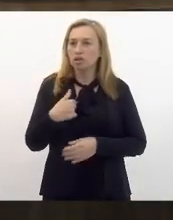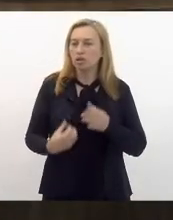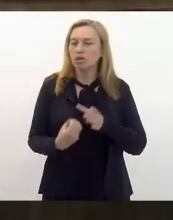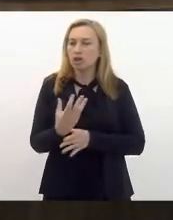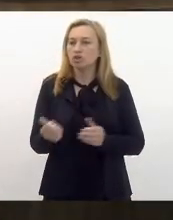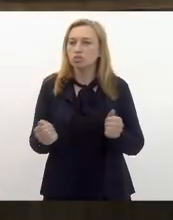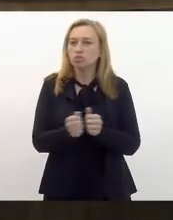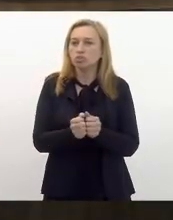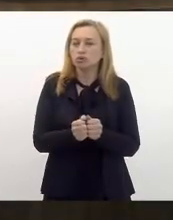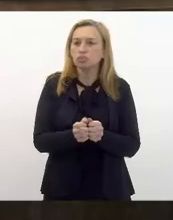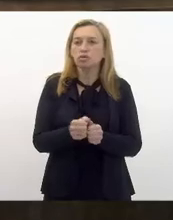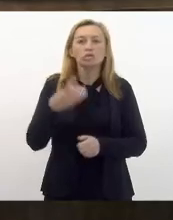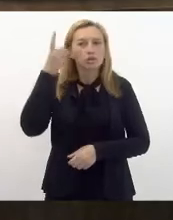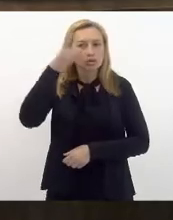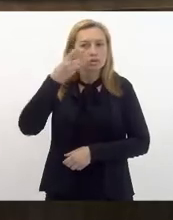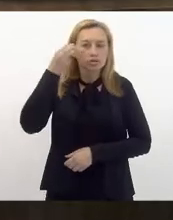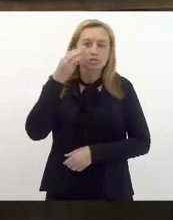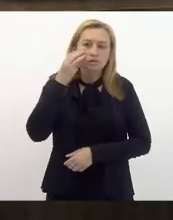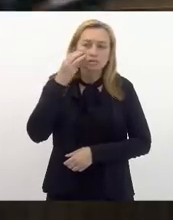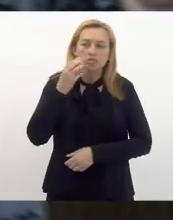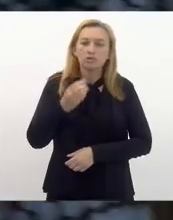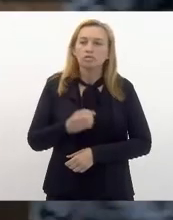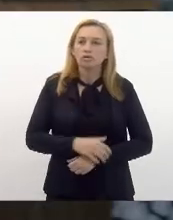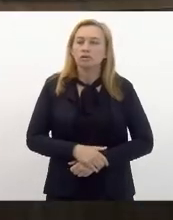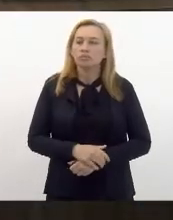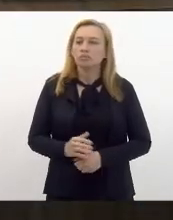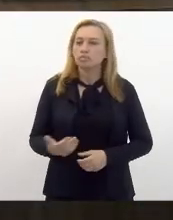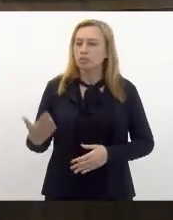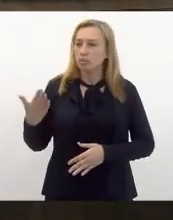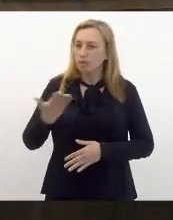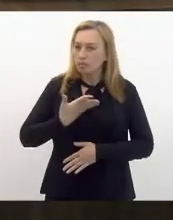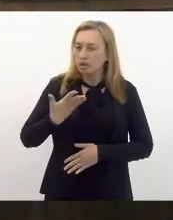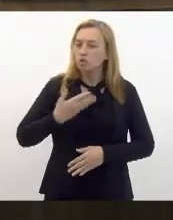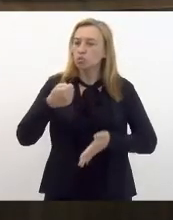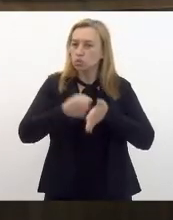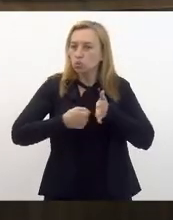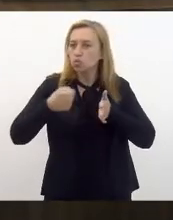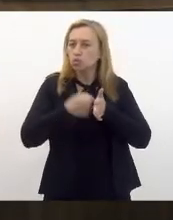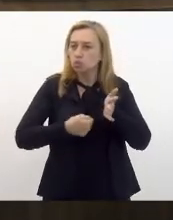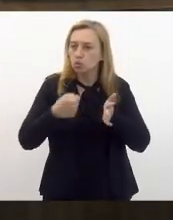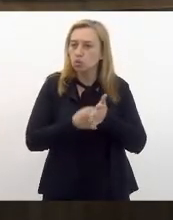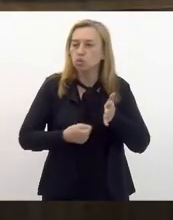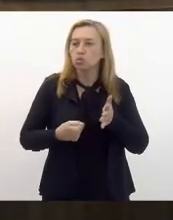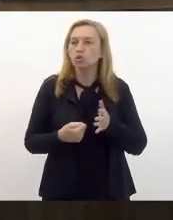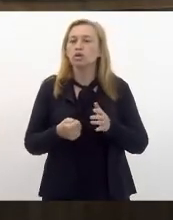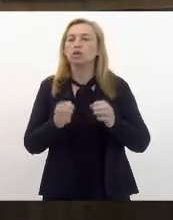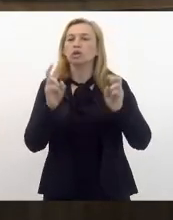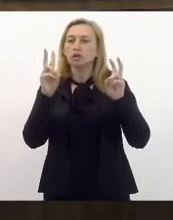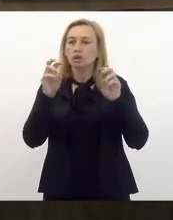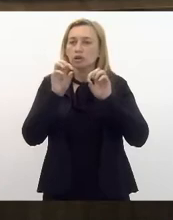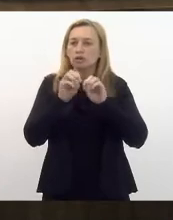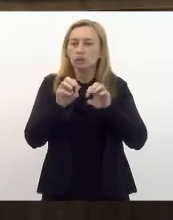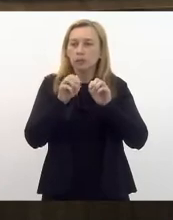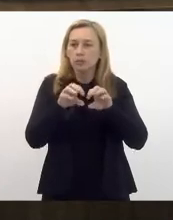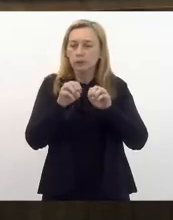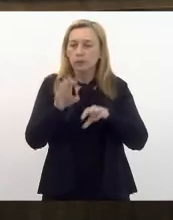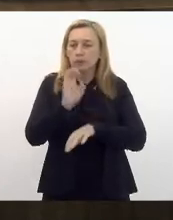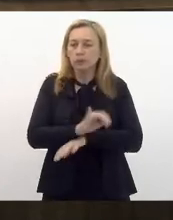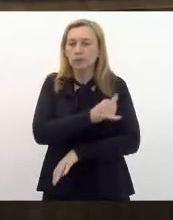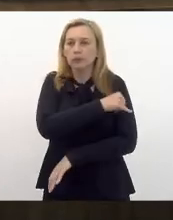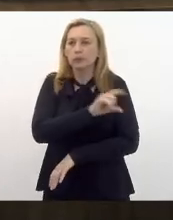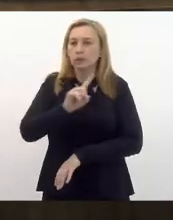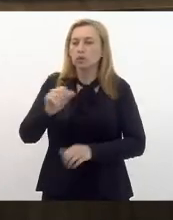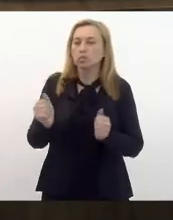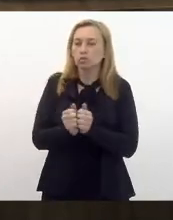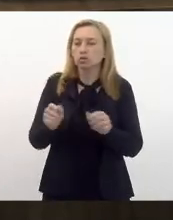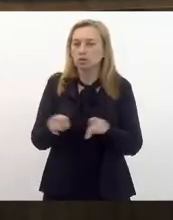junto com Deputado waldeck Carneiro que tem sido aqui um parceiro de várias lutas a favor da Educação no estado do Rio de Janeiro junto também dos